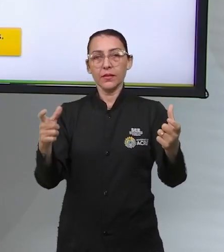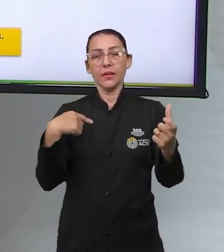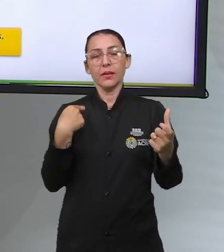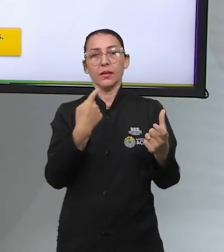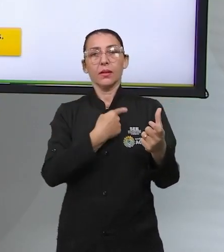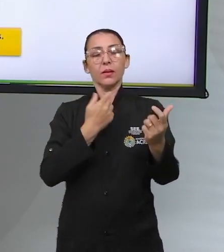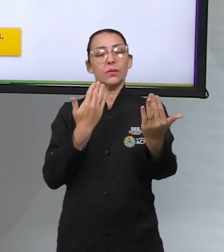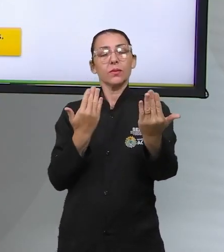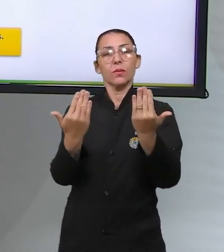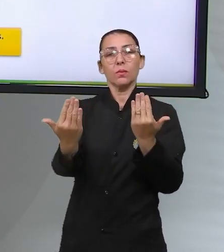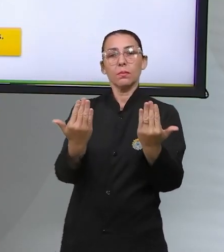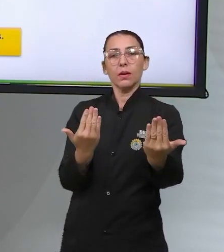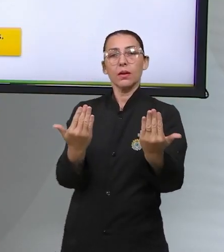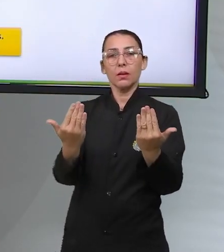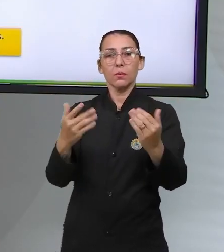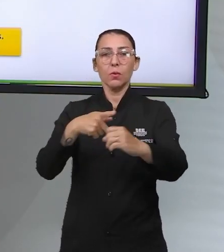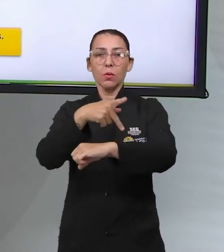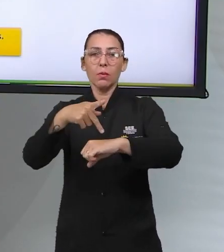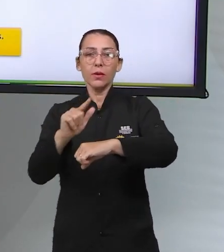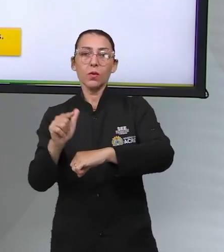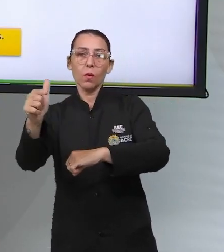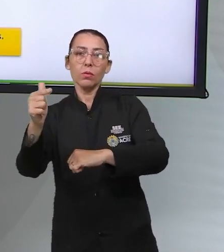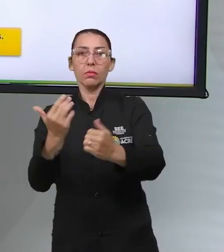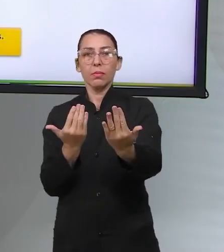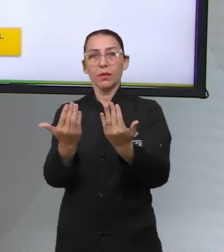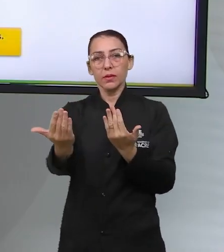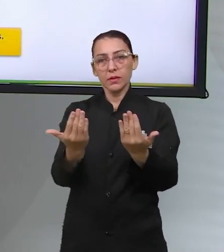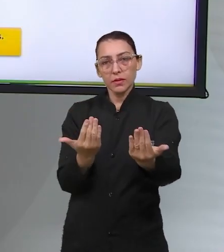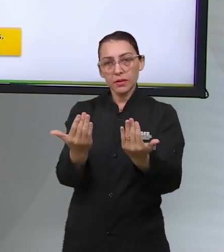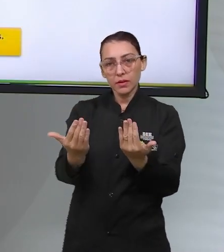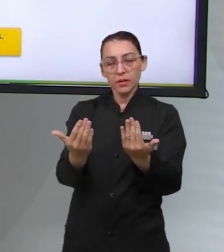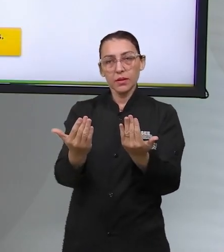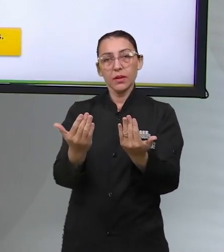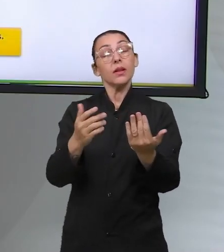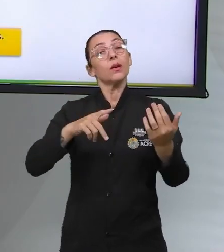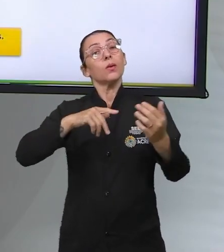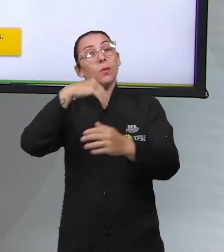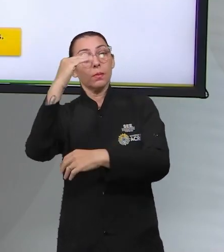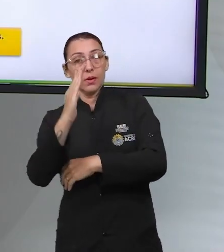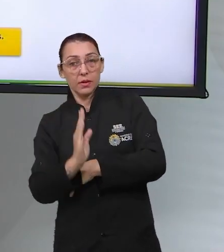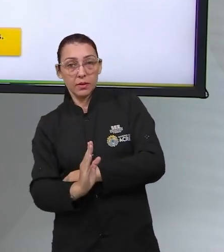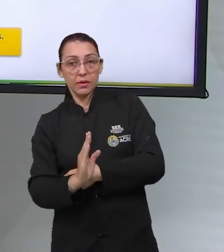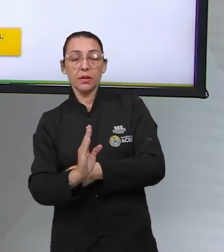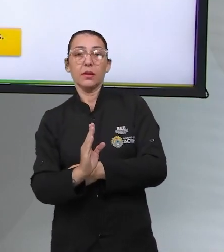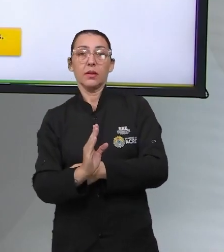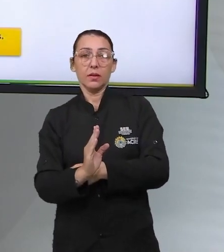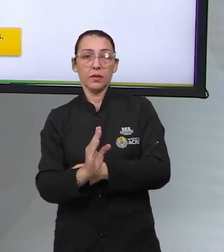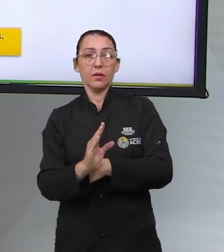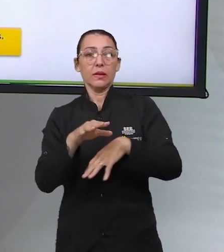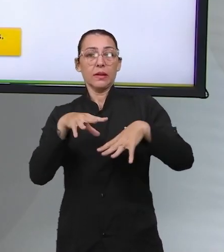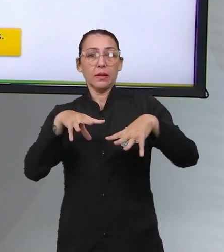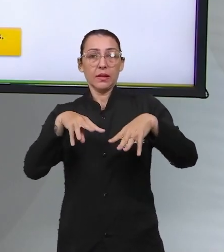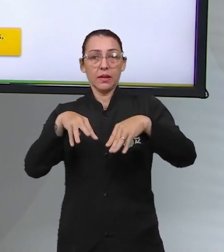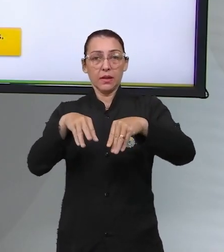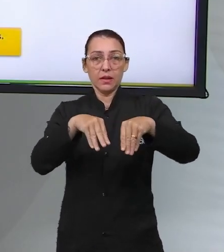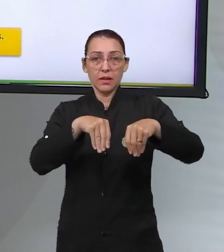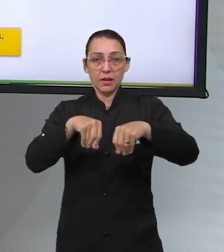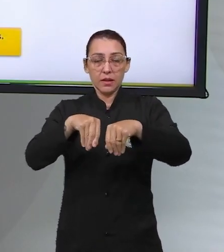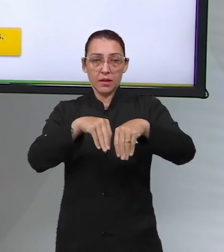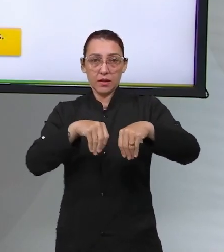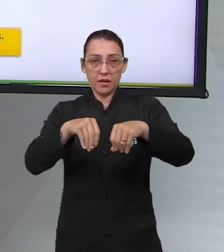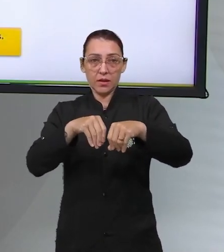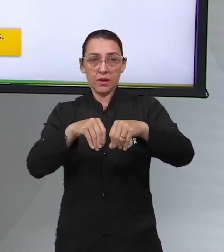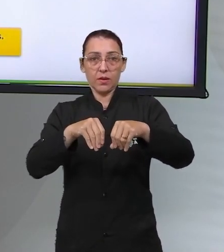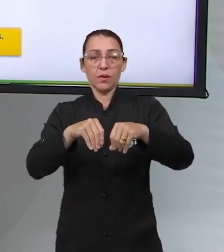nós comparamos um país com outro país. Então, o Brasil, enquanto território, enquanto